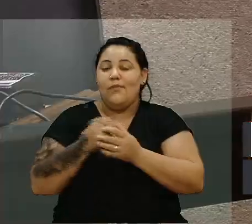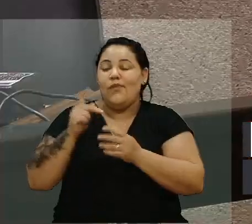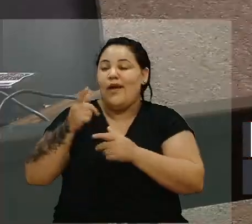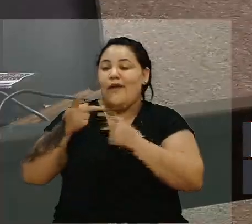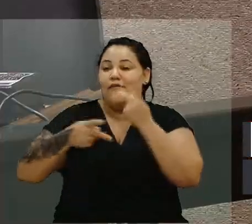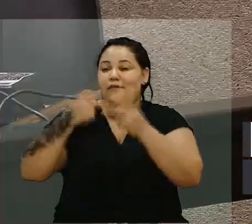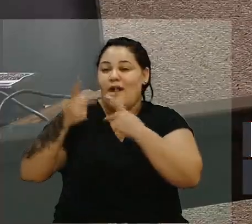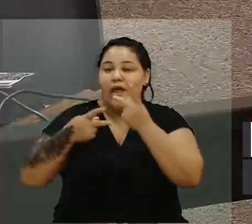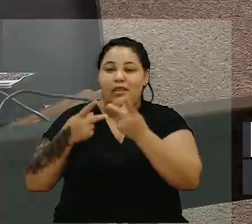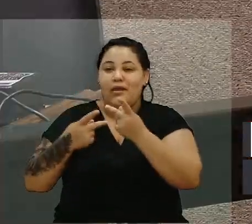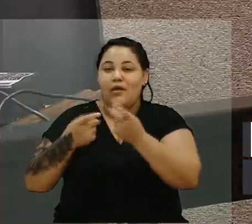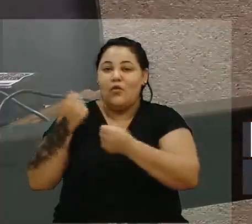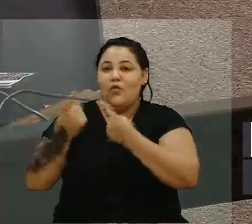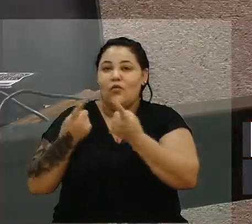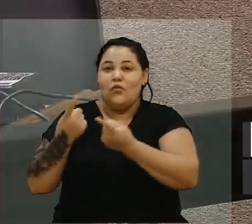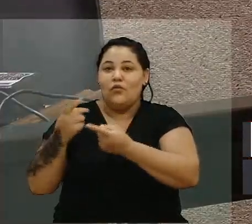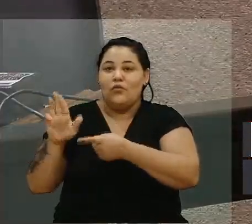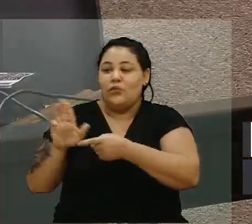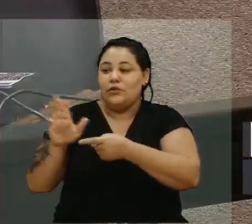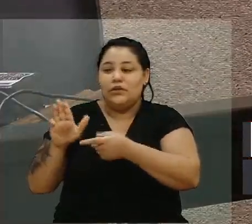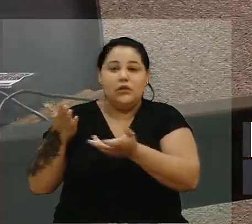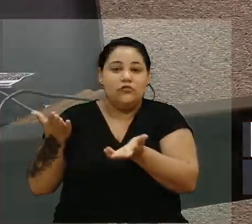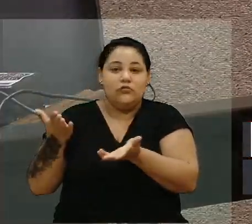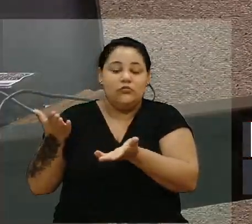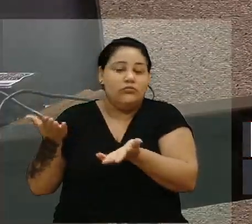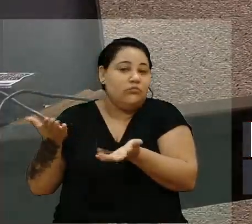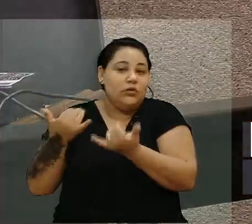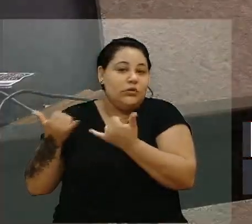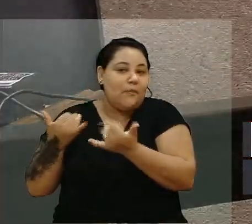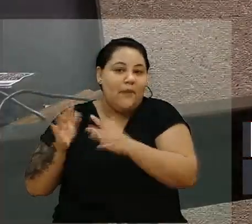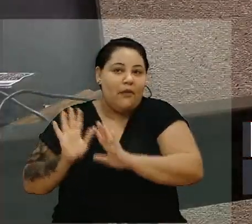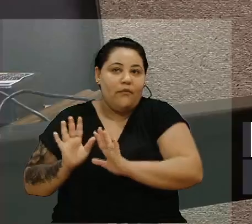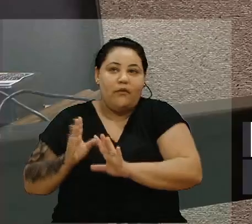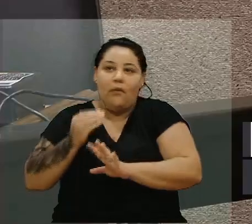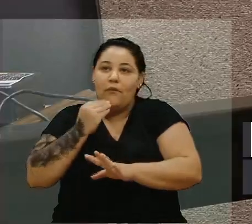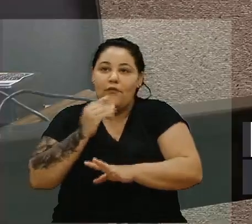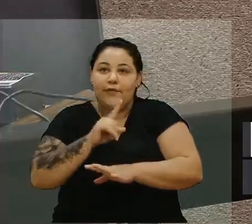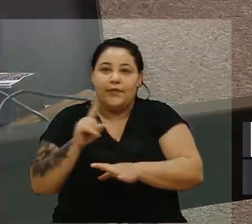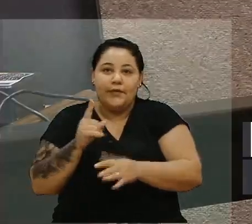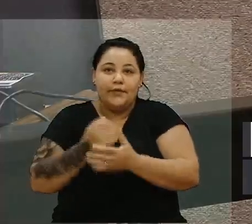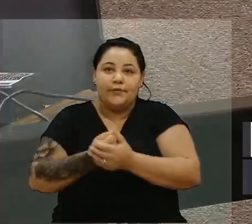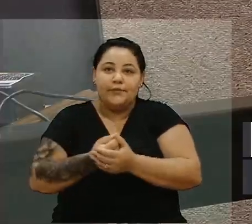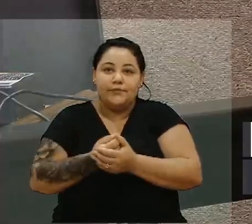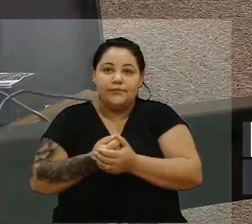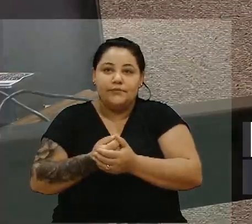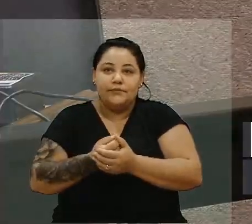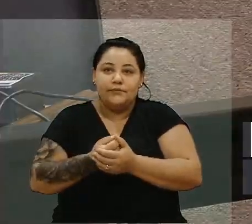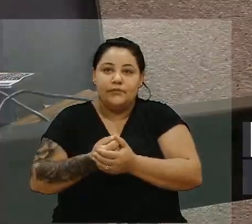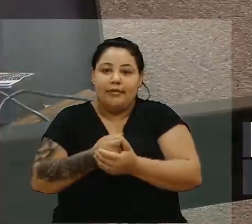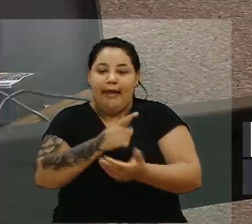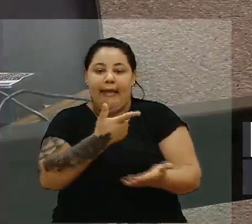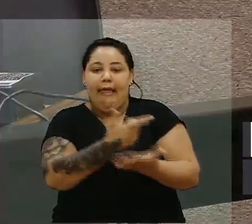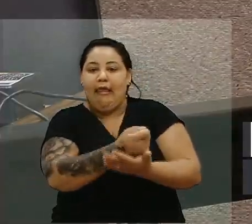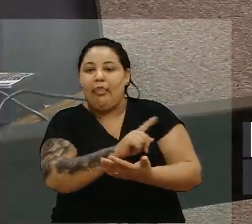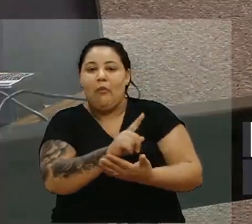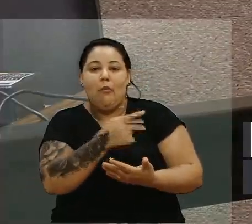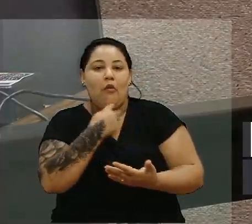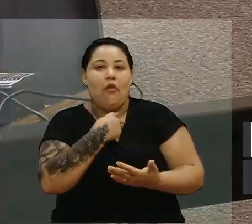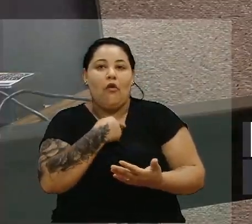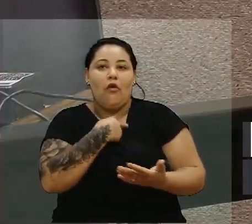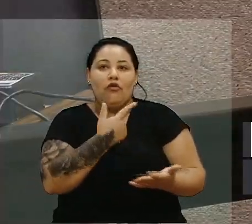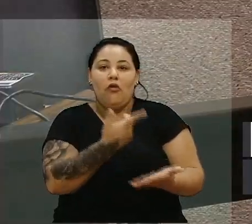ridicularizadas aí do nosso presidente, Lula. Obviamente não, né? Se tá caro não dá para comprar e tal e tudo mais. Eu